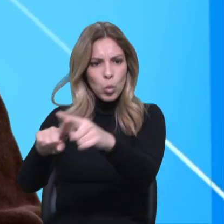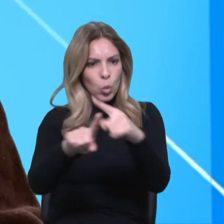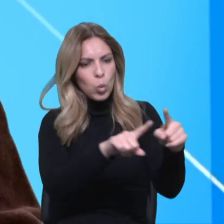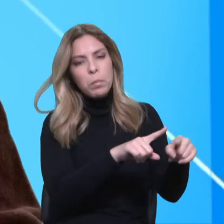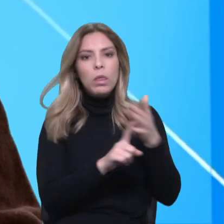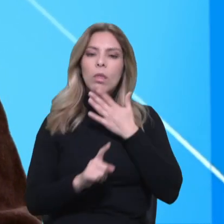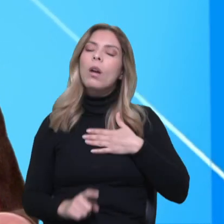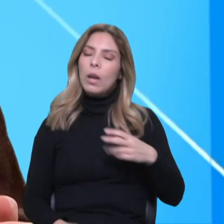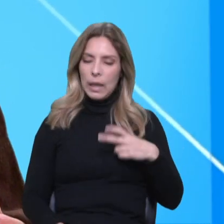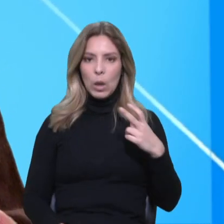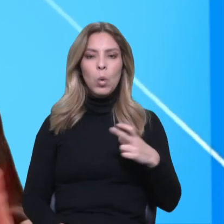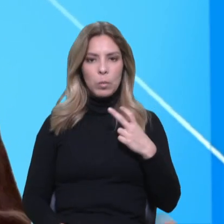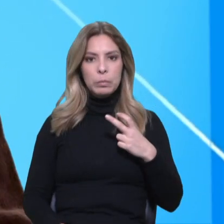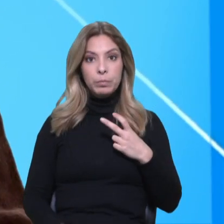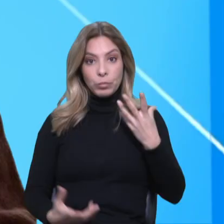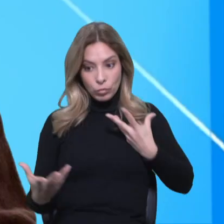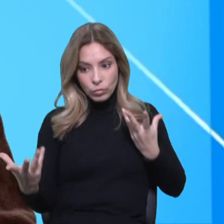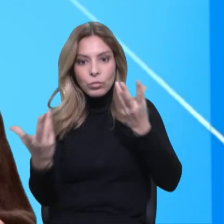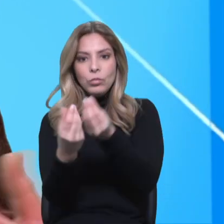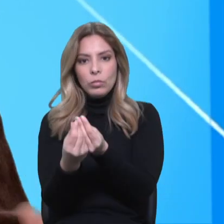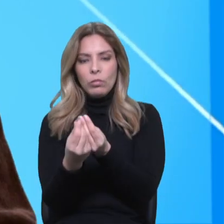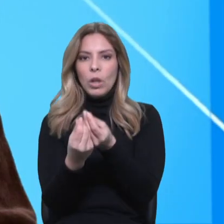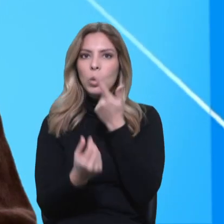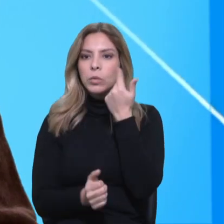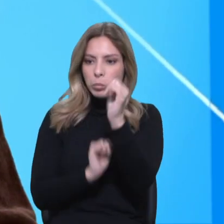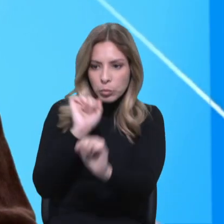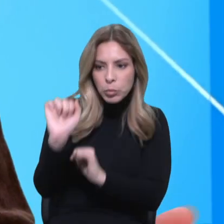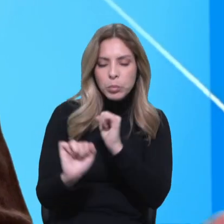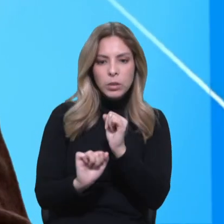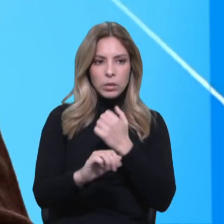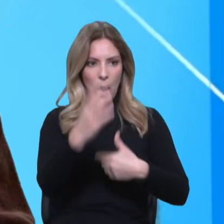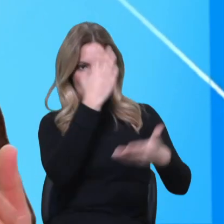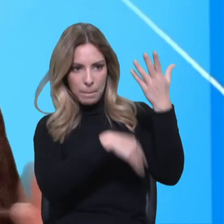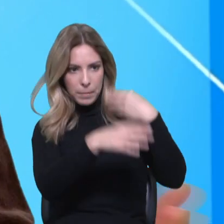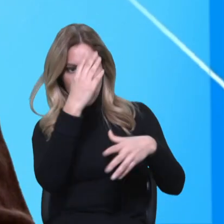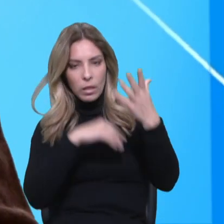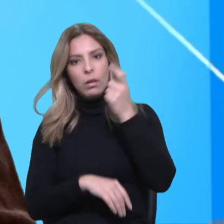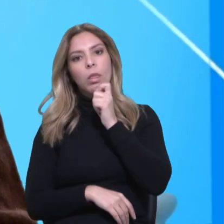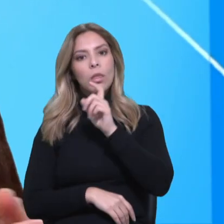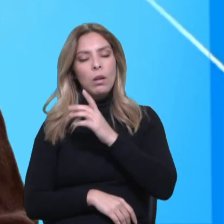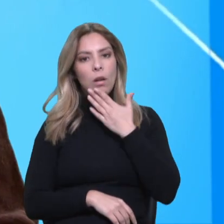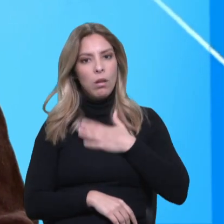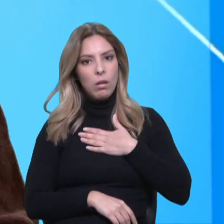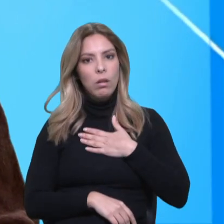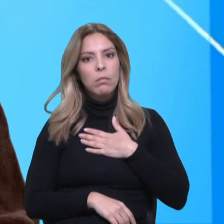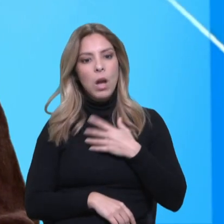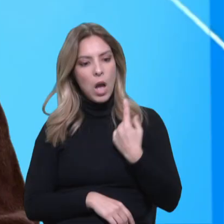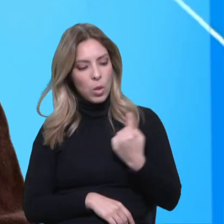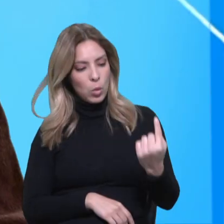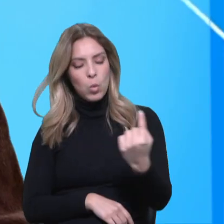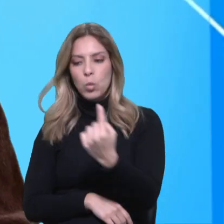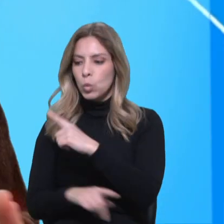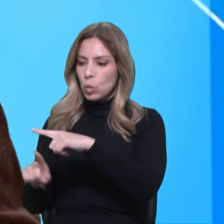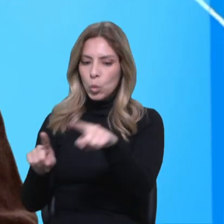estar juntos é uma forma de conhecermos uns aos outros, de aprendermos uns com os outros, dentro da diversidade de cada um de nós